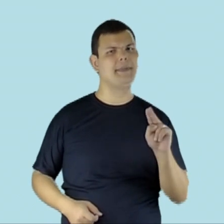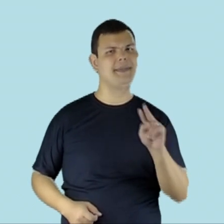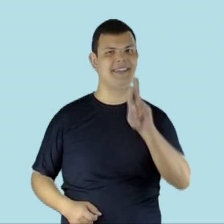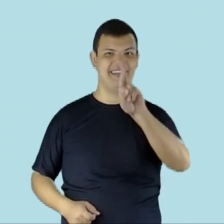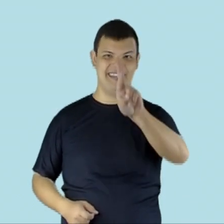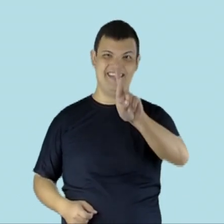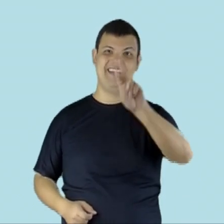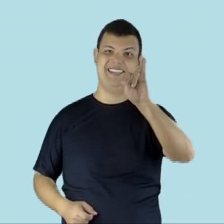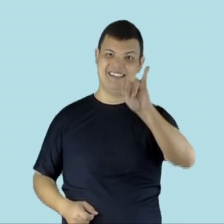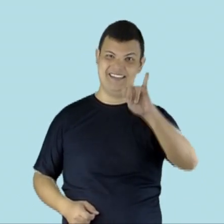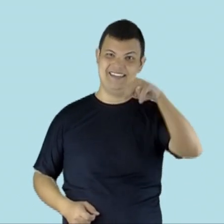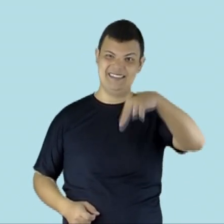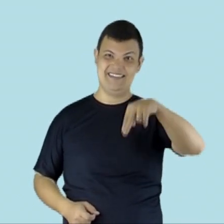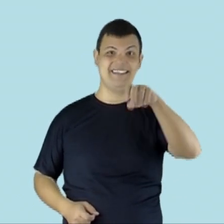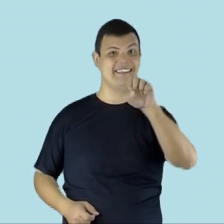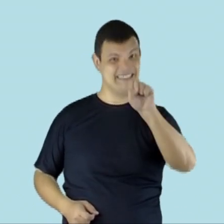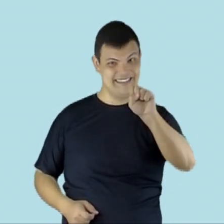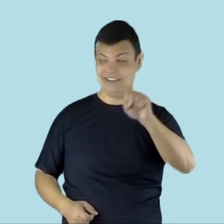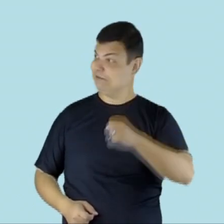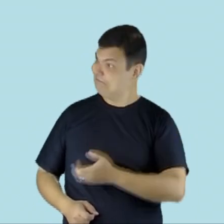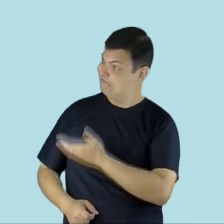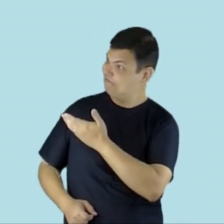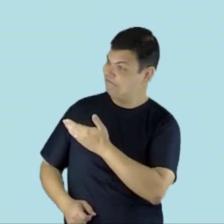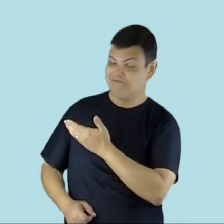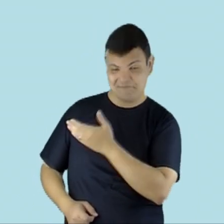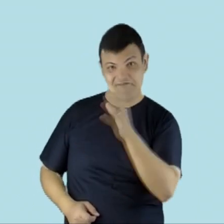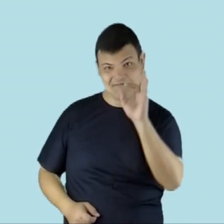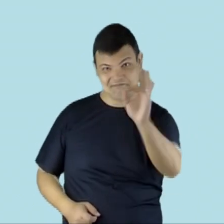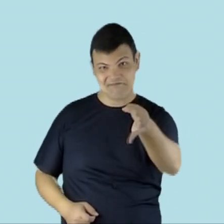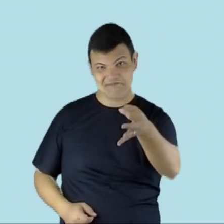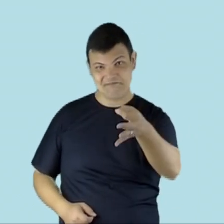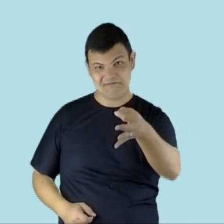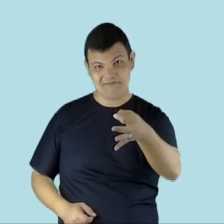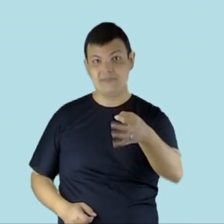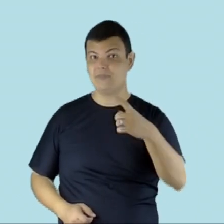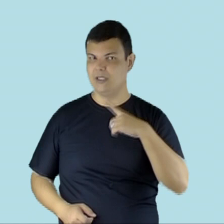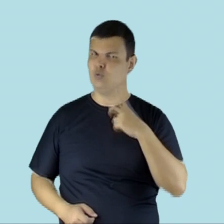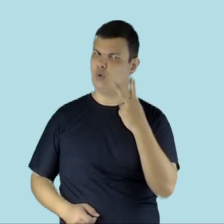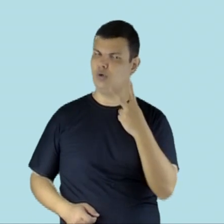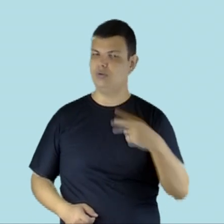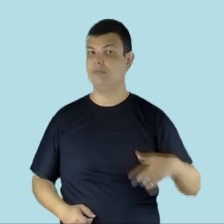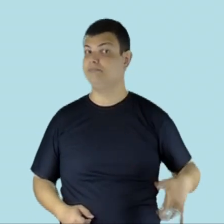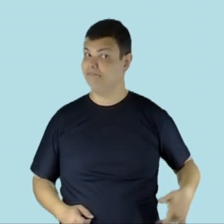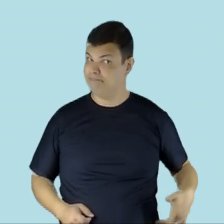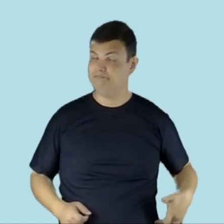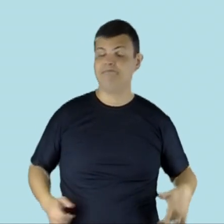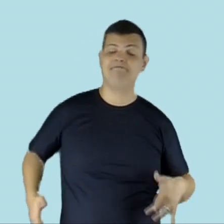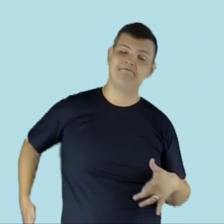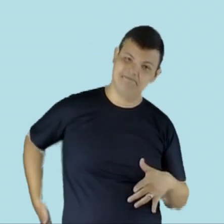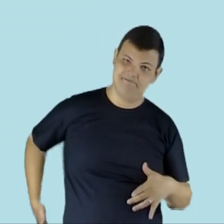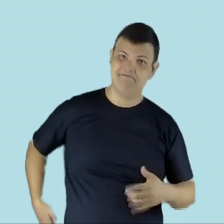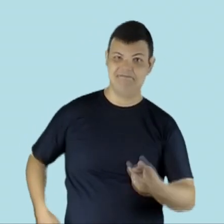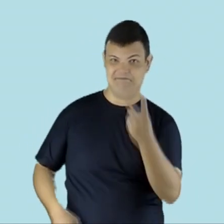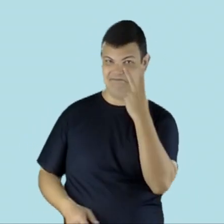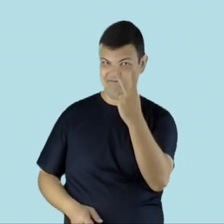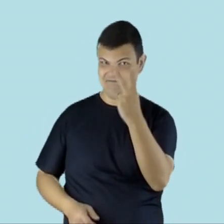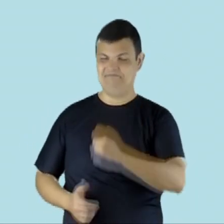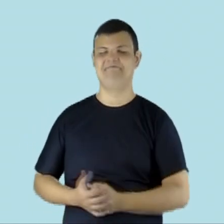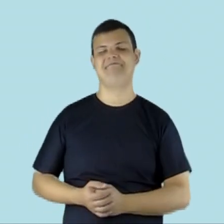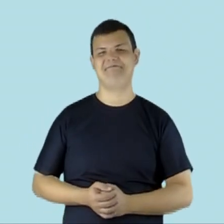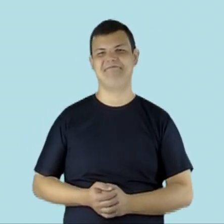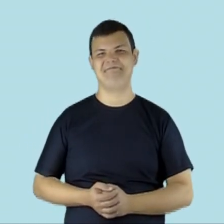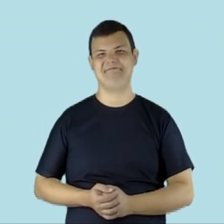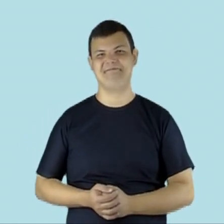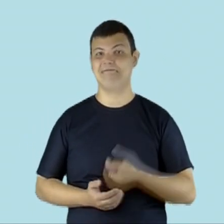Muito bem, quem pensou rápido aí acertou, são os rins, tá? Nós temos 2 rins, o rim direito e o esquerdo. Mais